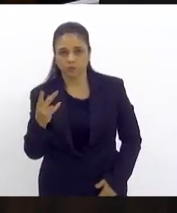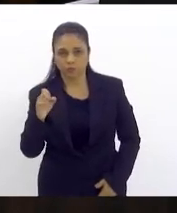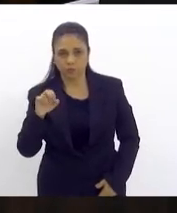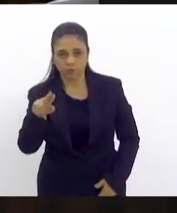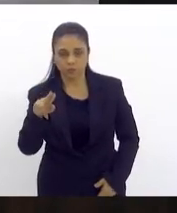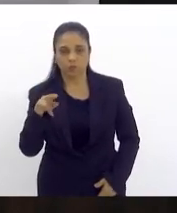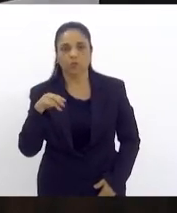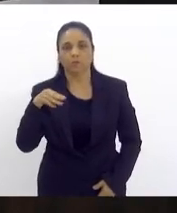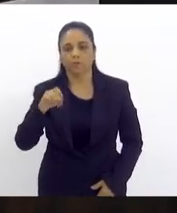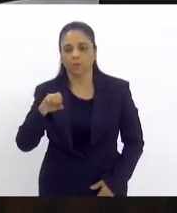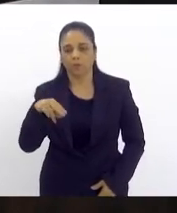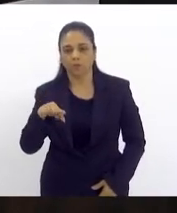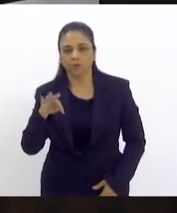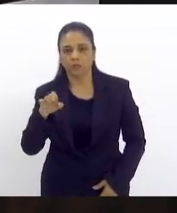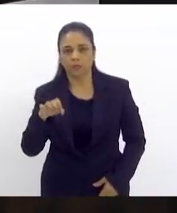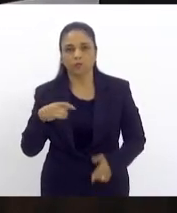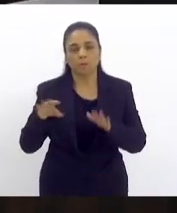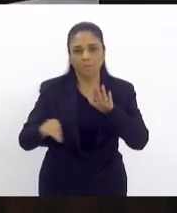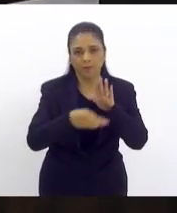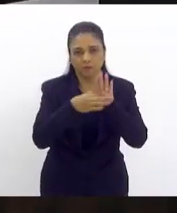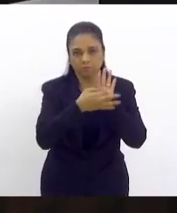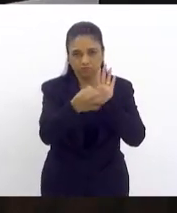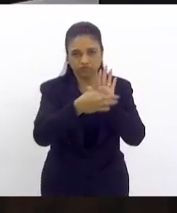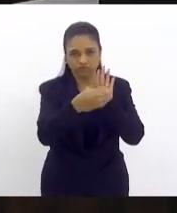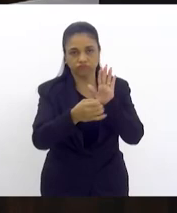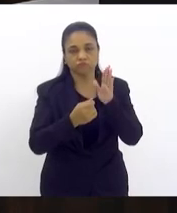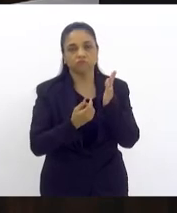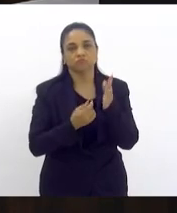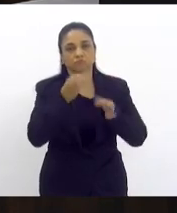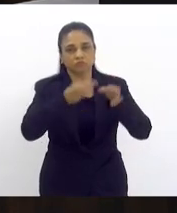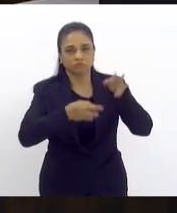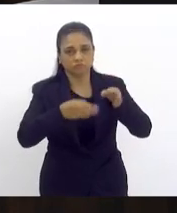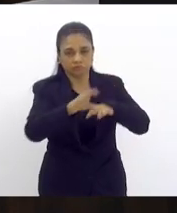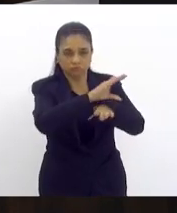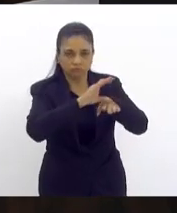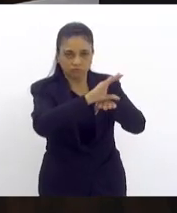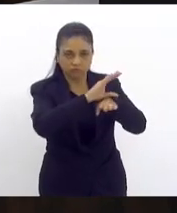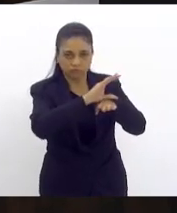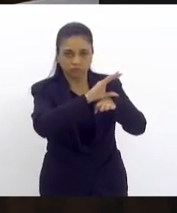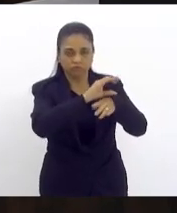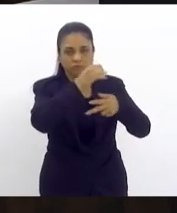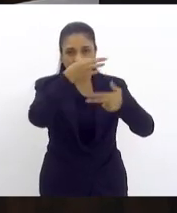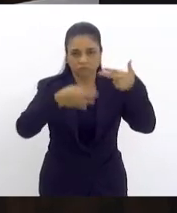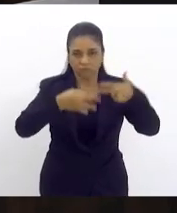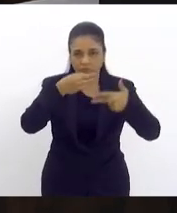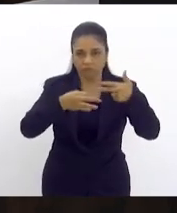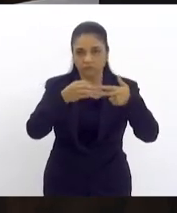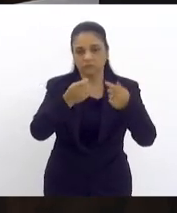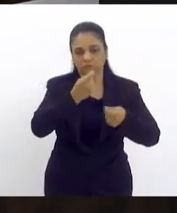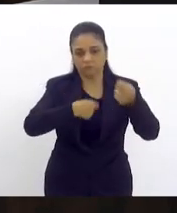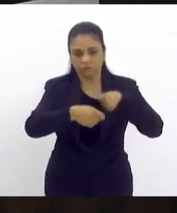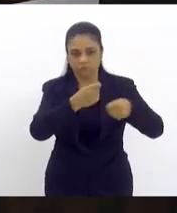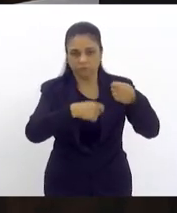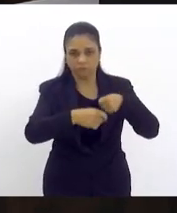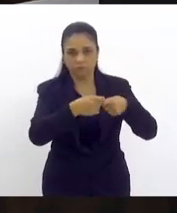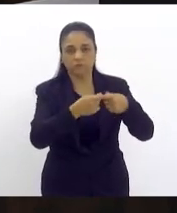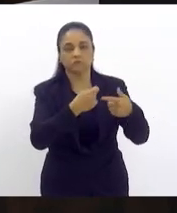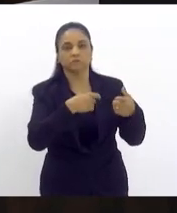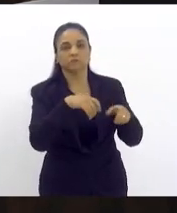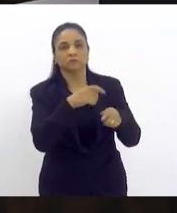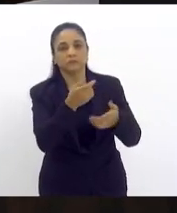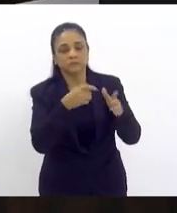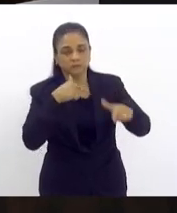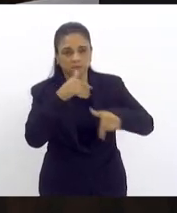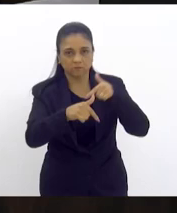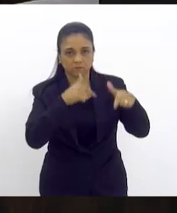vendendo de pareceres das comissões constituições de Justiça de Economia indústria e honesto trabalho legislação social